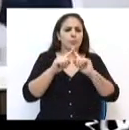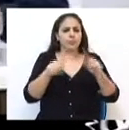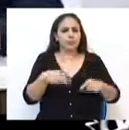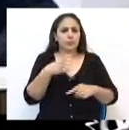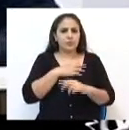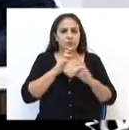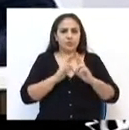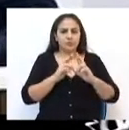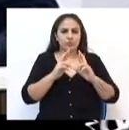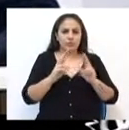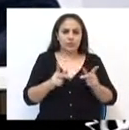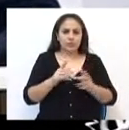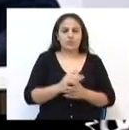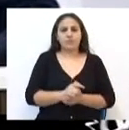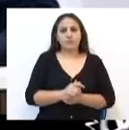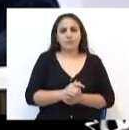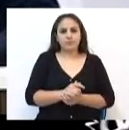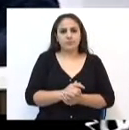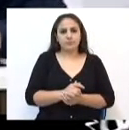forma diferente,